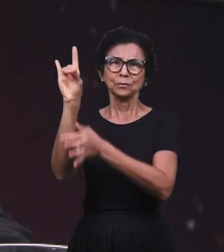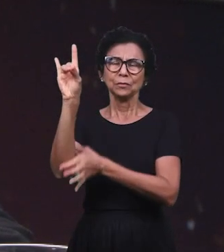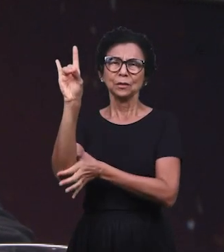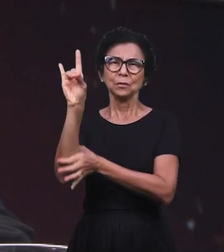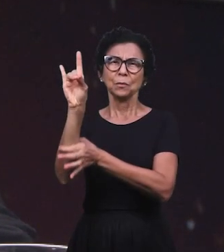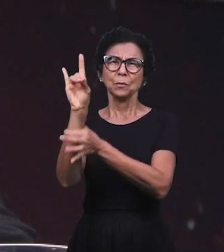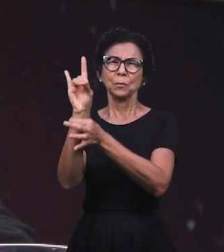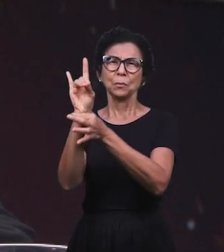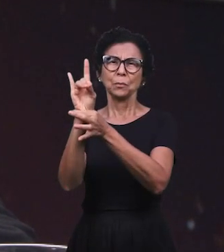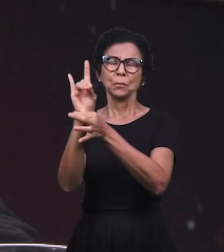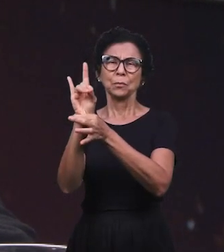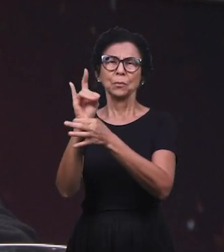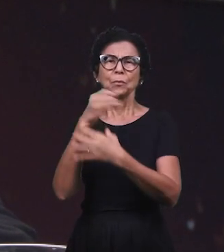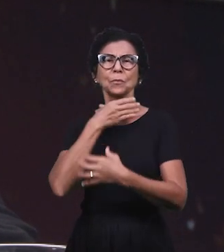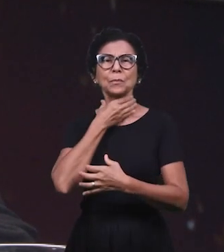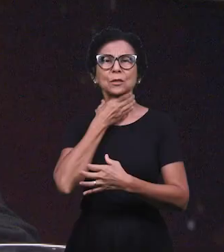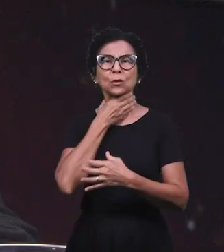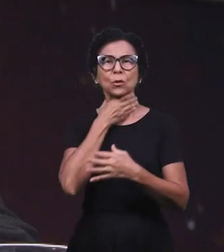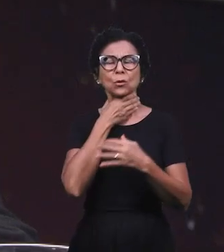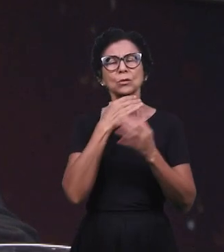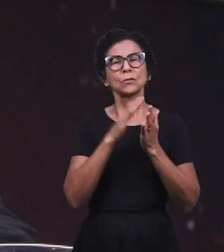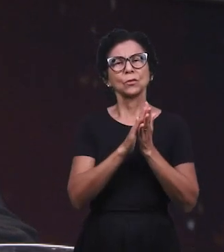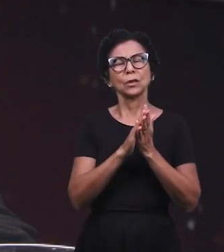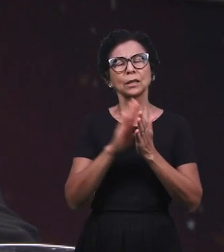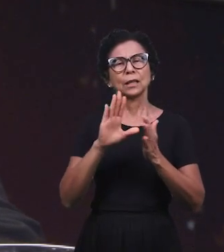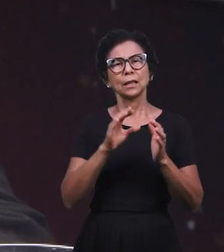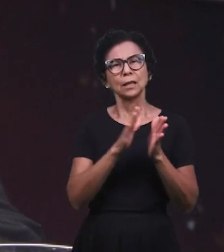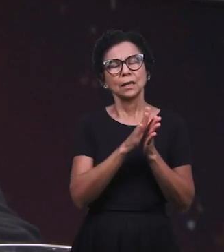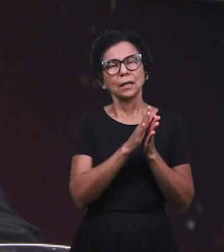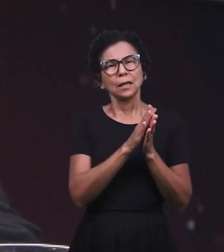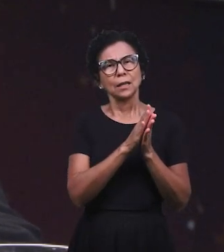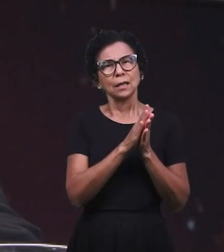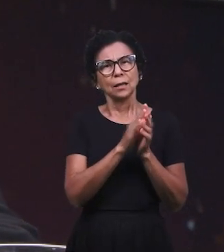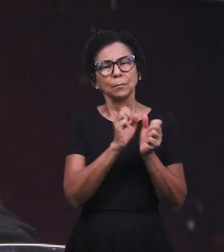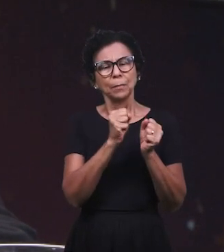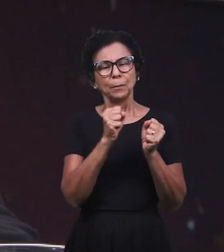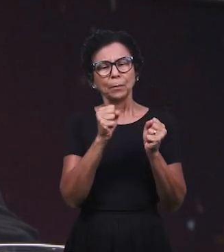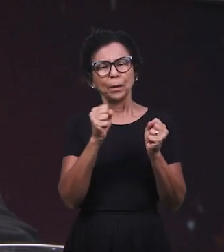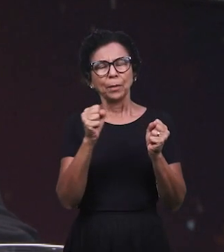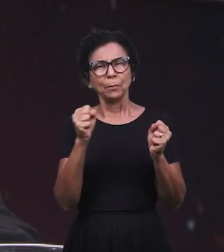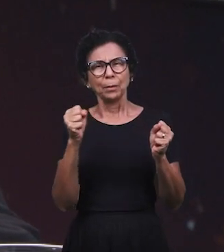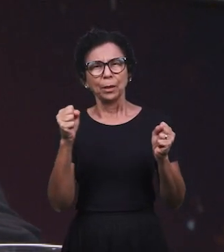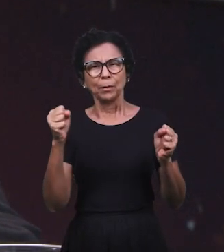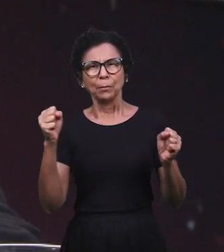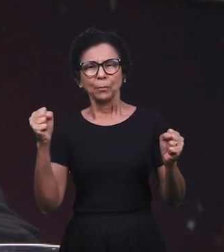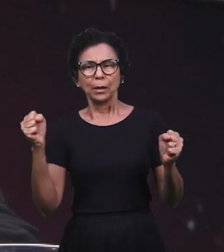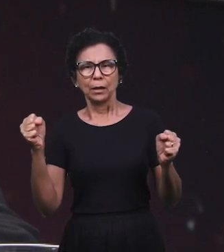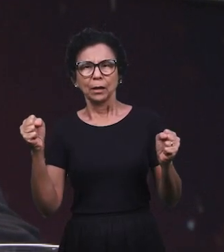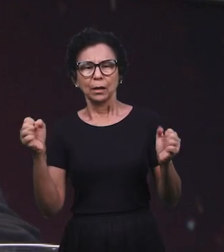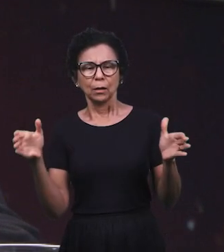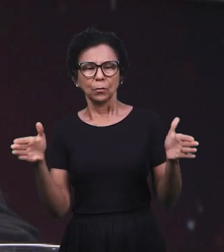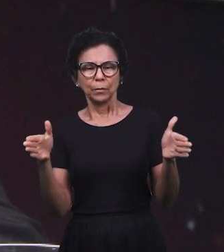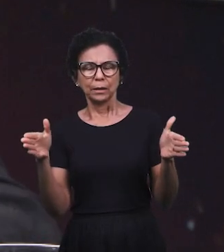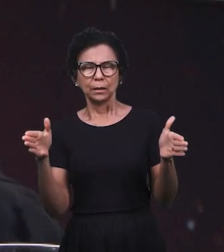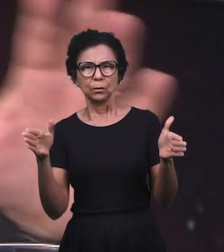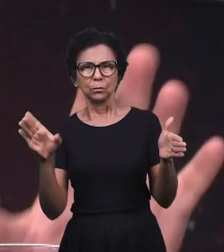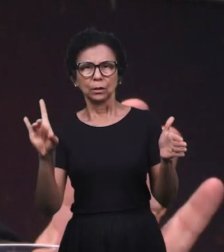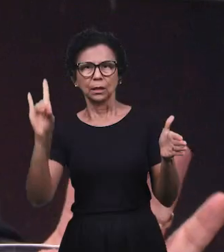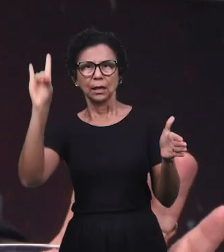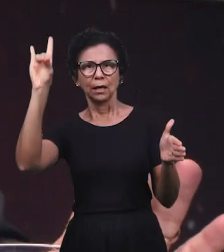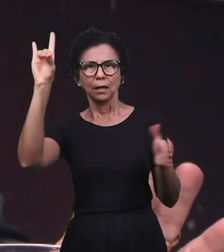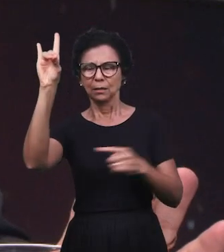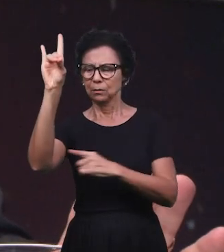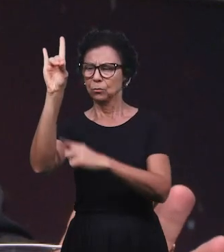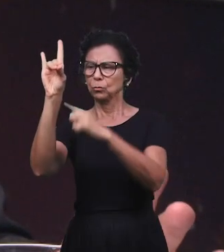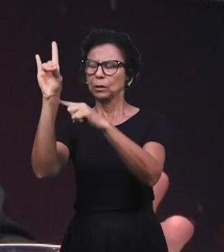tempo. Só que chega um determinado momento desse tamanho de pescoço que é o seguinte, ela cria do